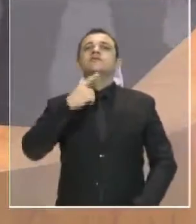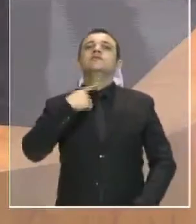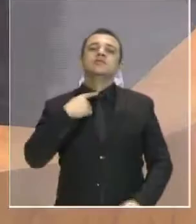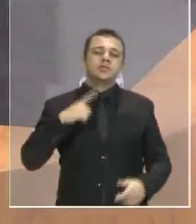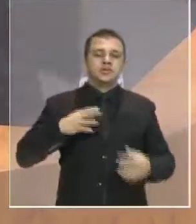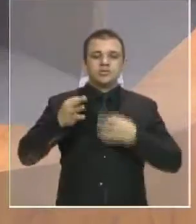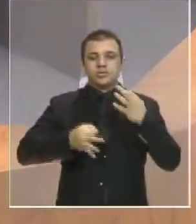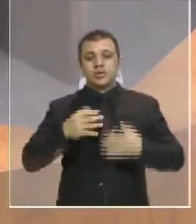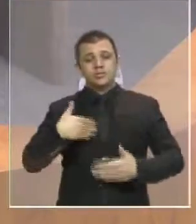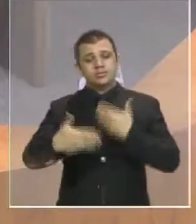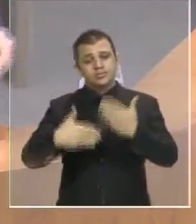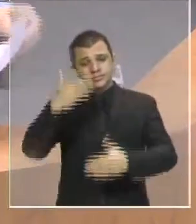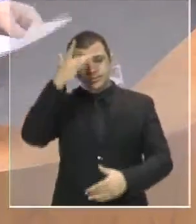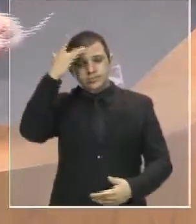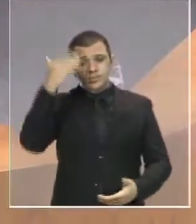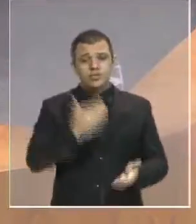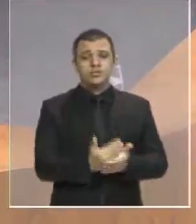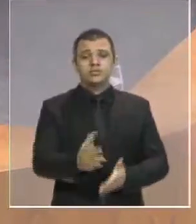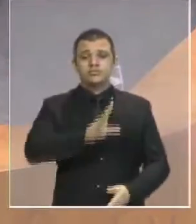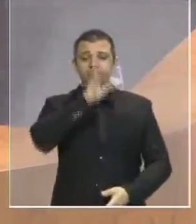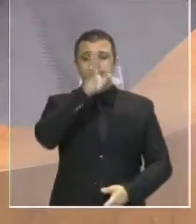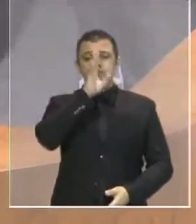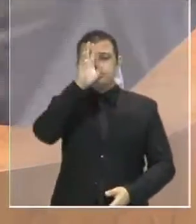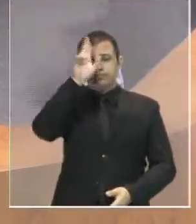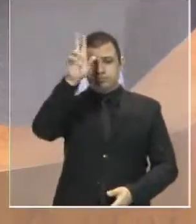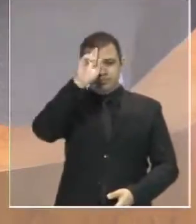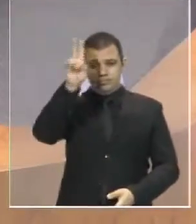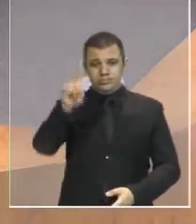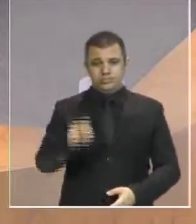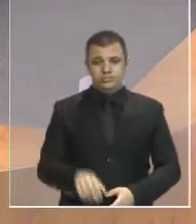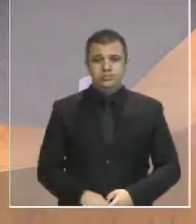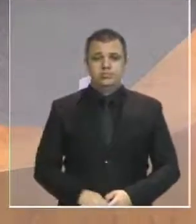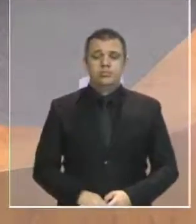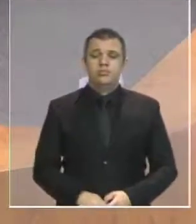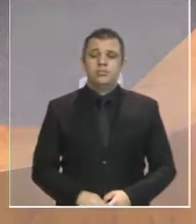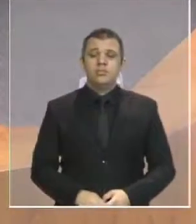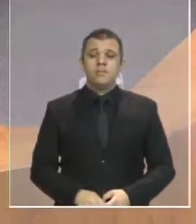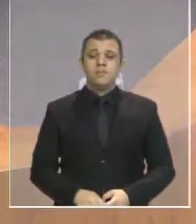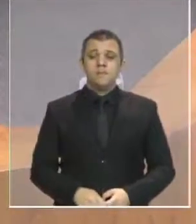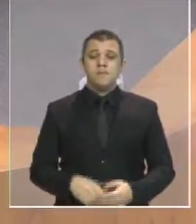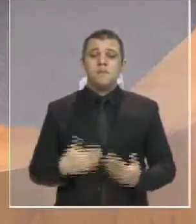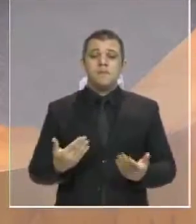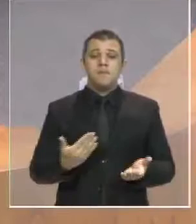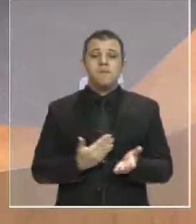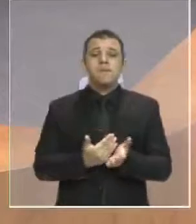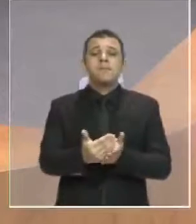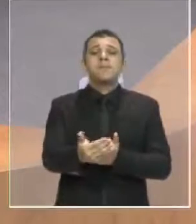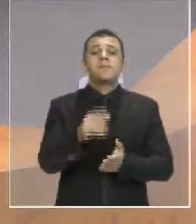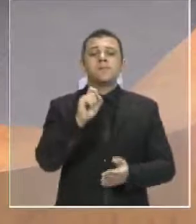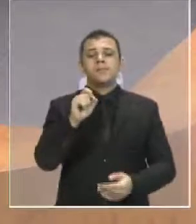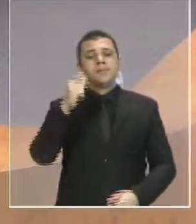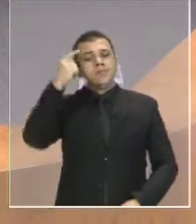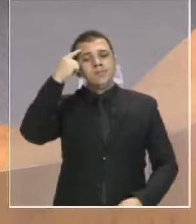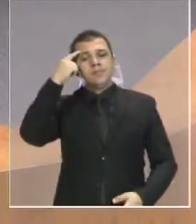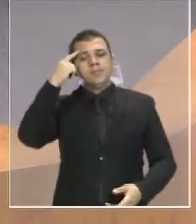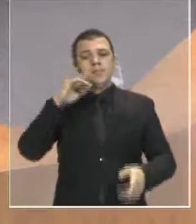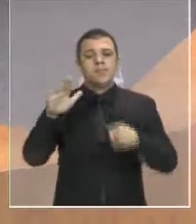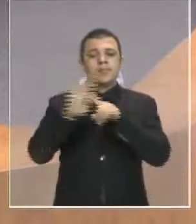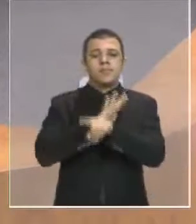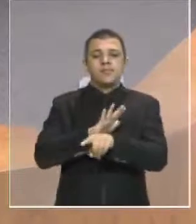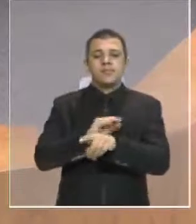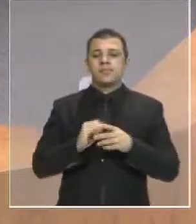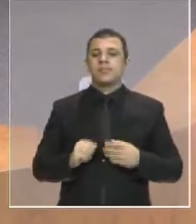a vários equívocos. Vários equívocos. E fica a perguntar, com esses